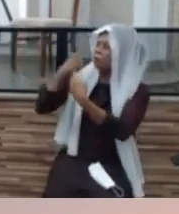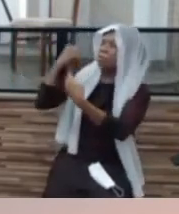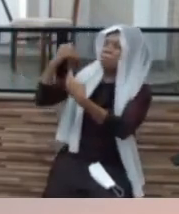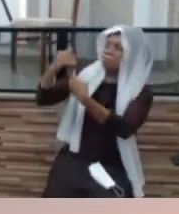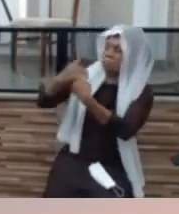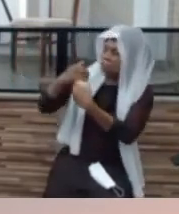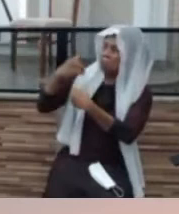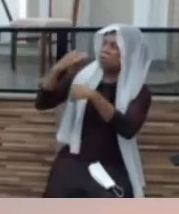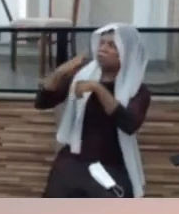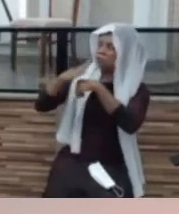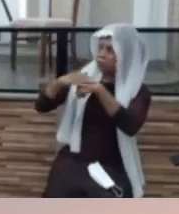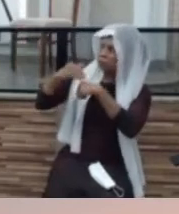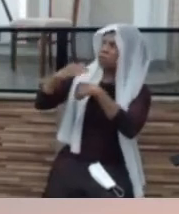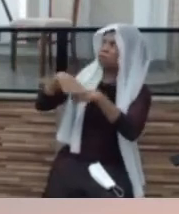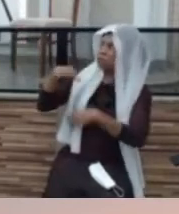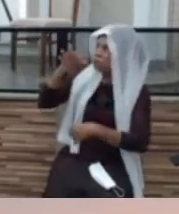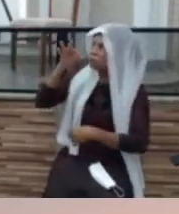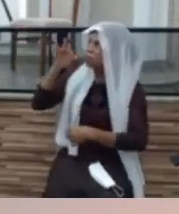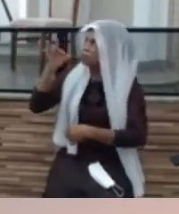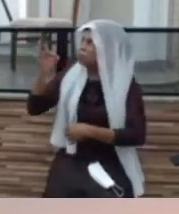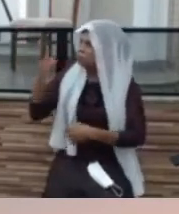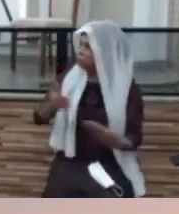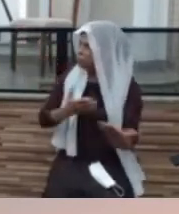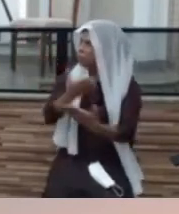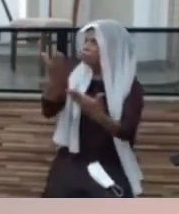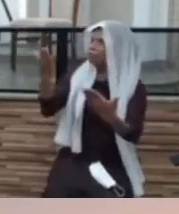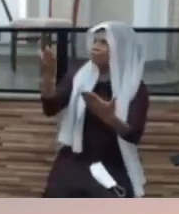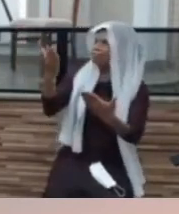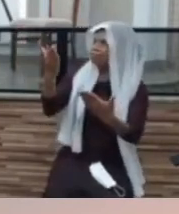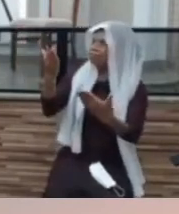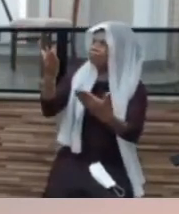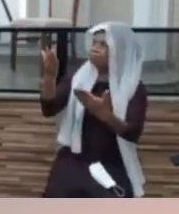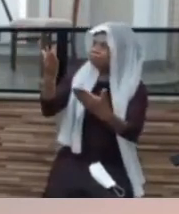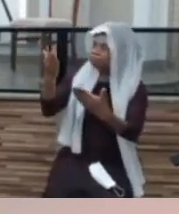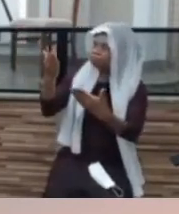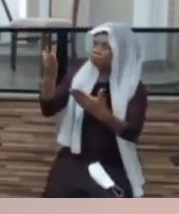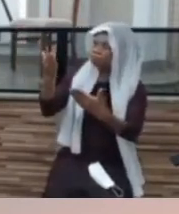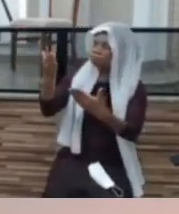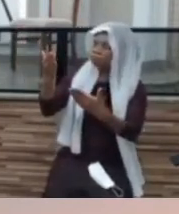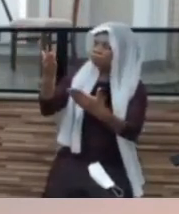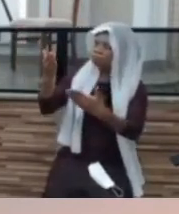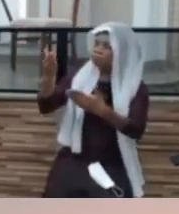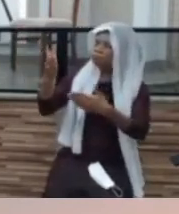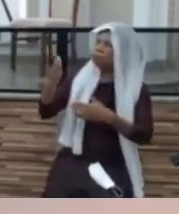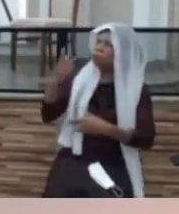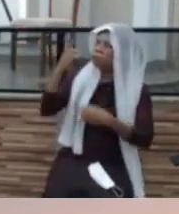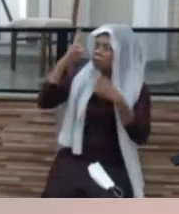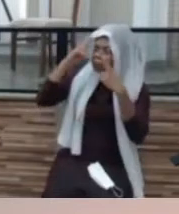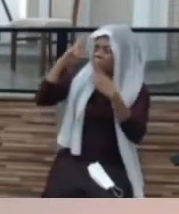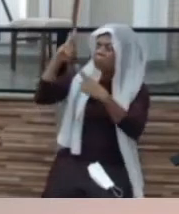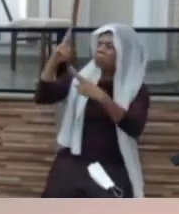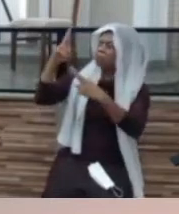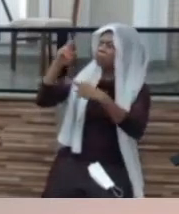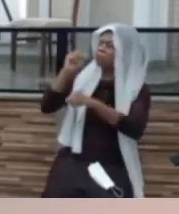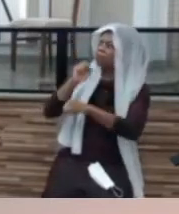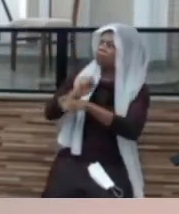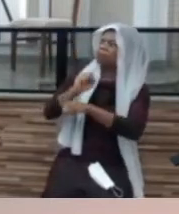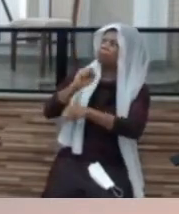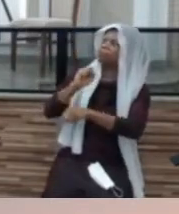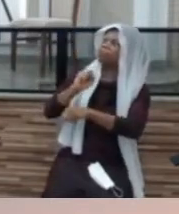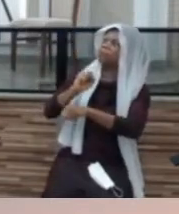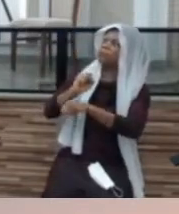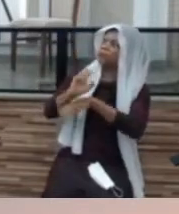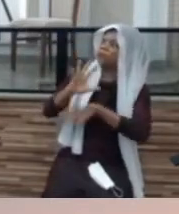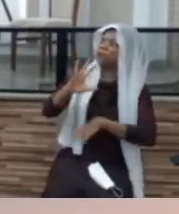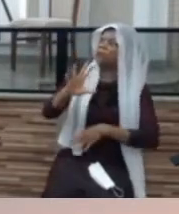nosso refúgio em reter a esperança proposta, né? Nós retemos a esperança que está proposta. Pedro,